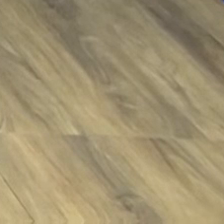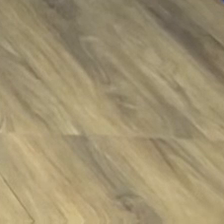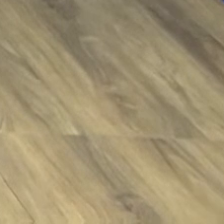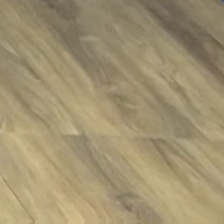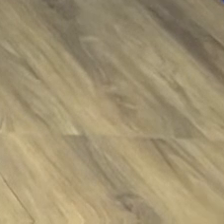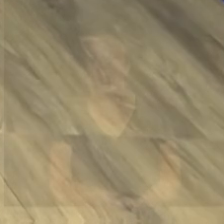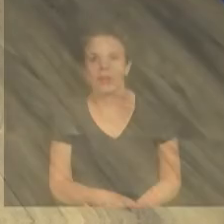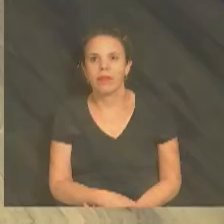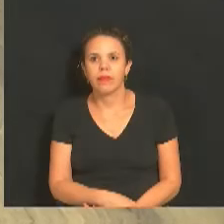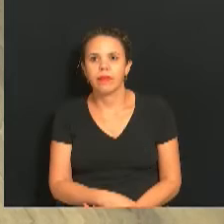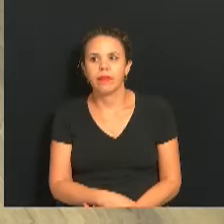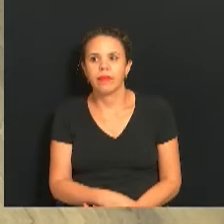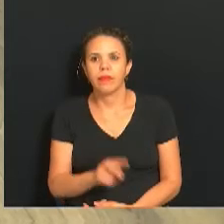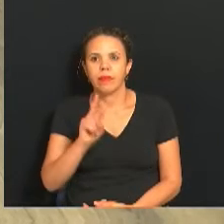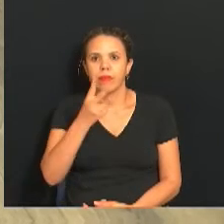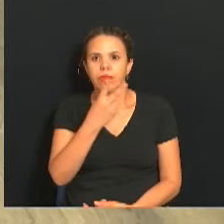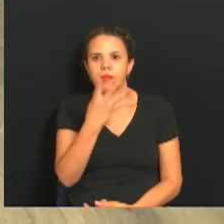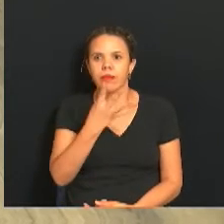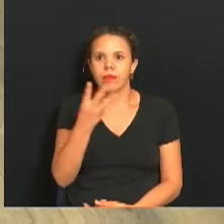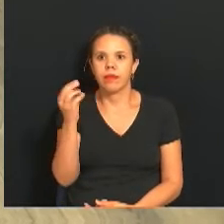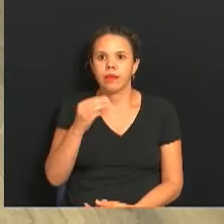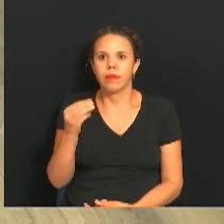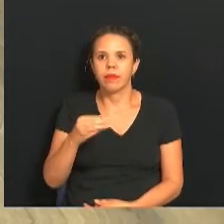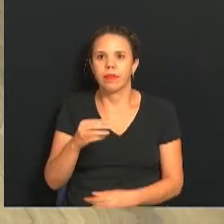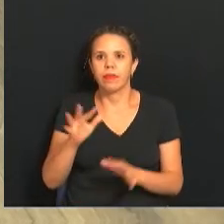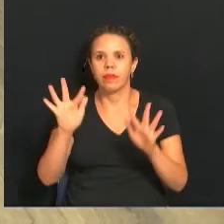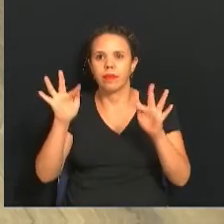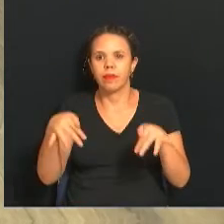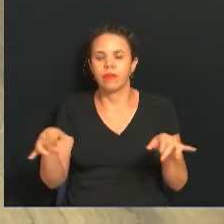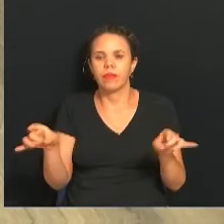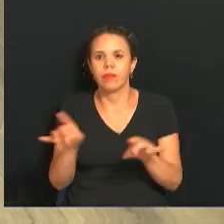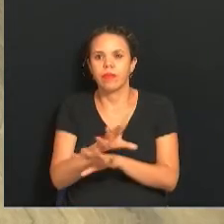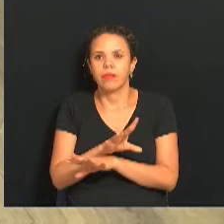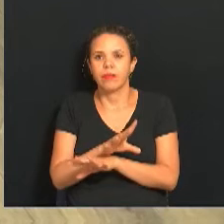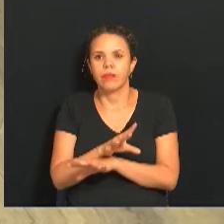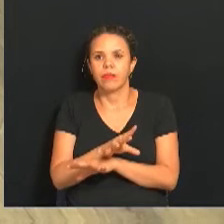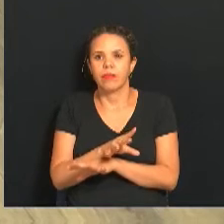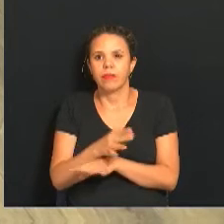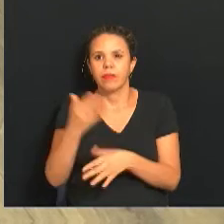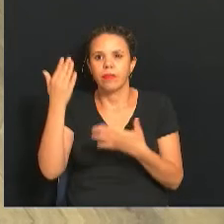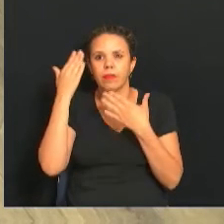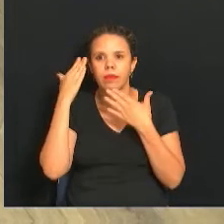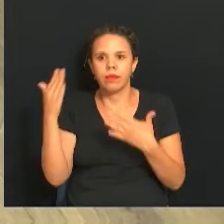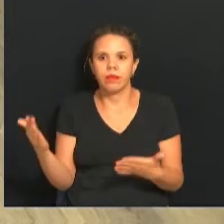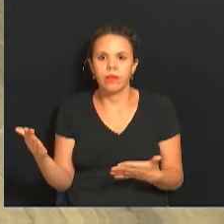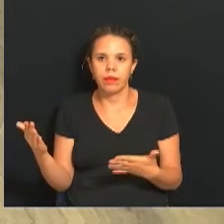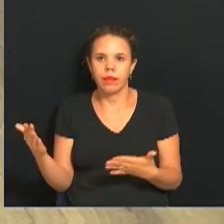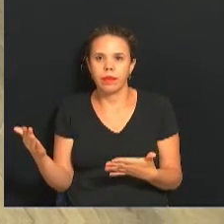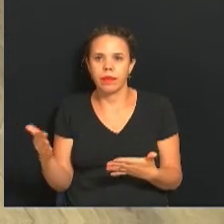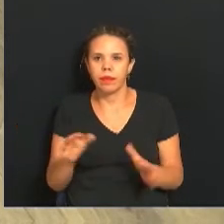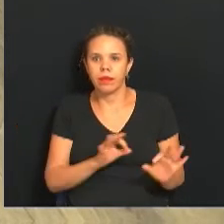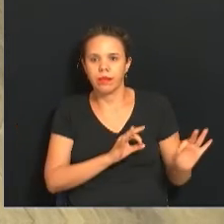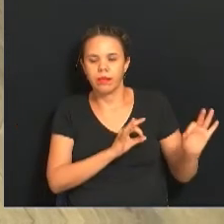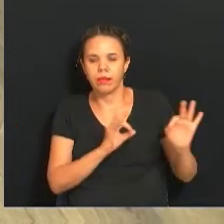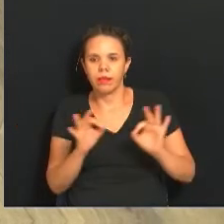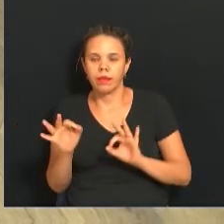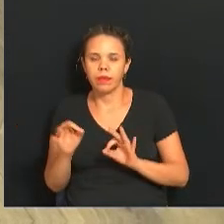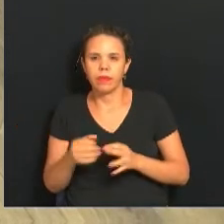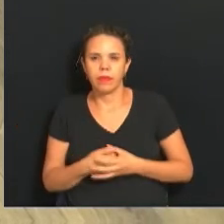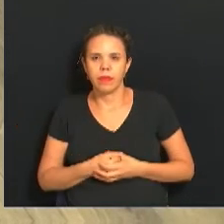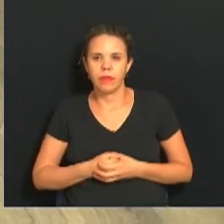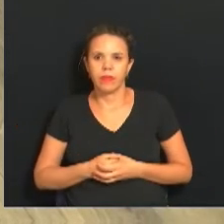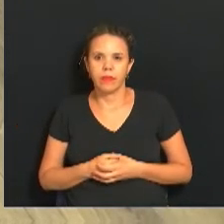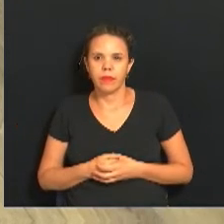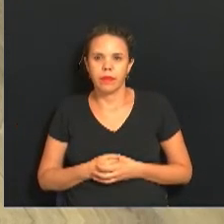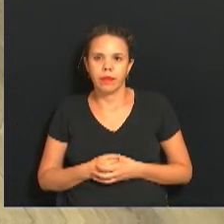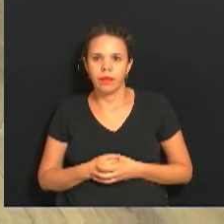Duas horas e 44 minutos, o Câmara Notícia fica por aqui. Muito obrigado pela sua companhia, pela sua